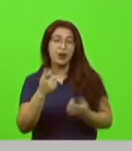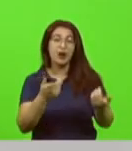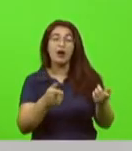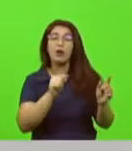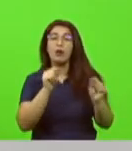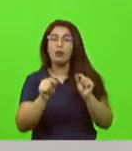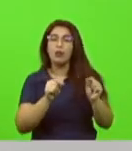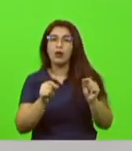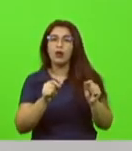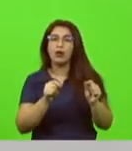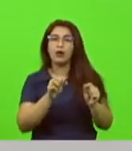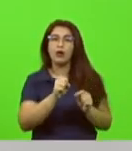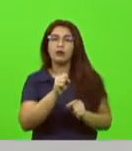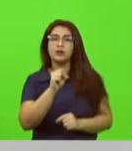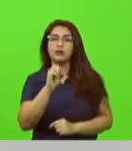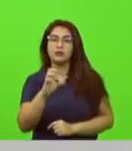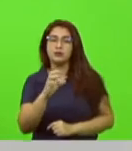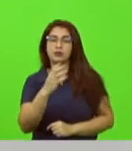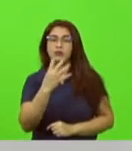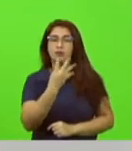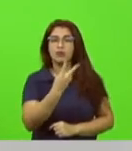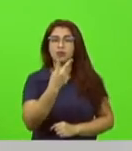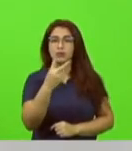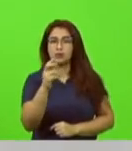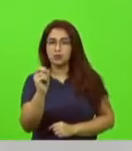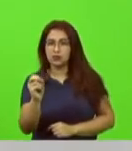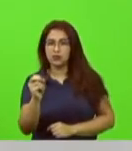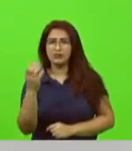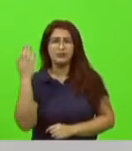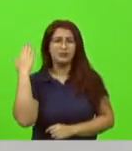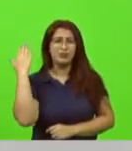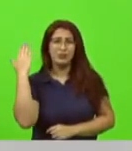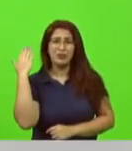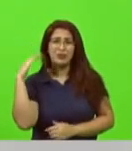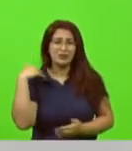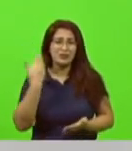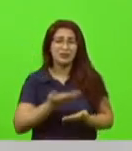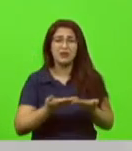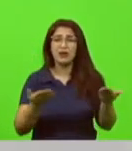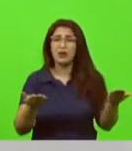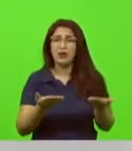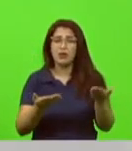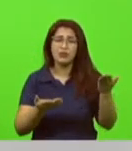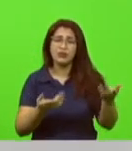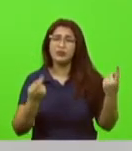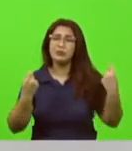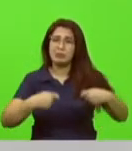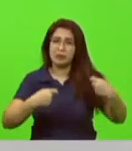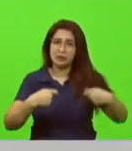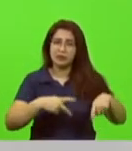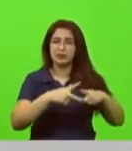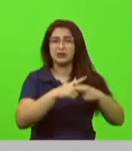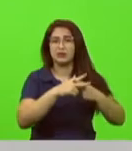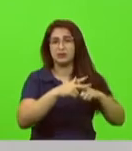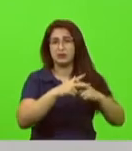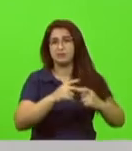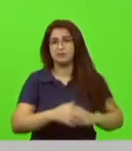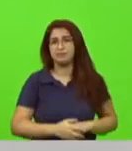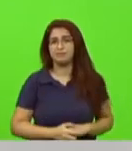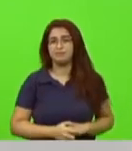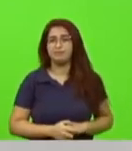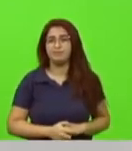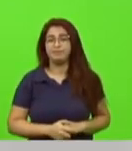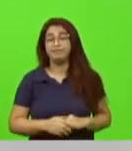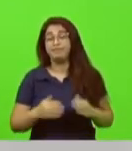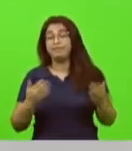na SC-420, desde a época em que a mim era governador do Estado, lá no primeiro governo.